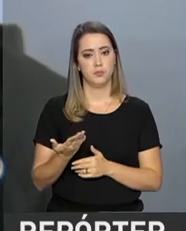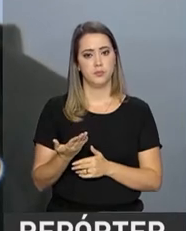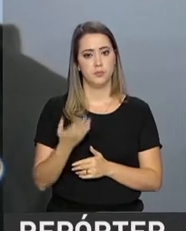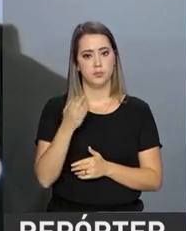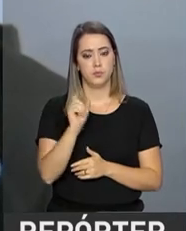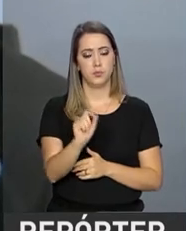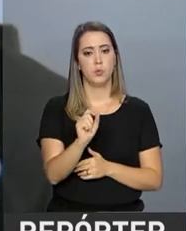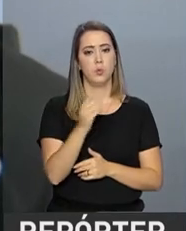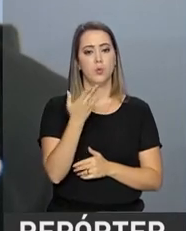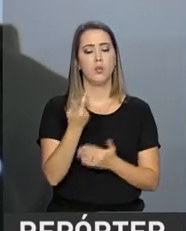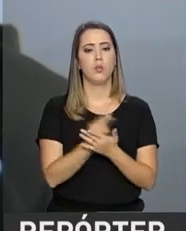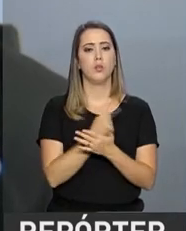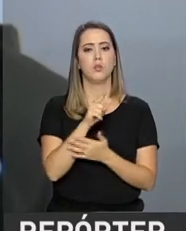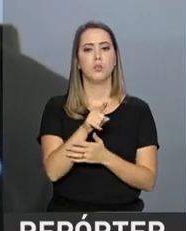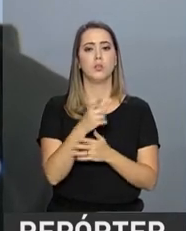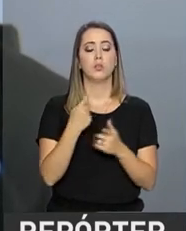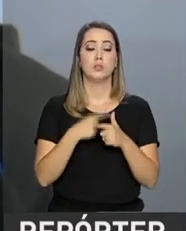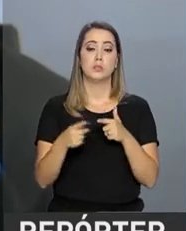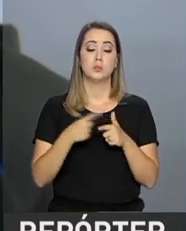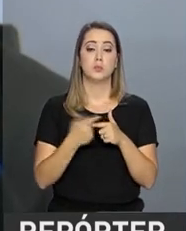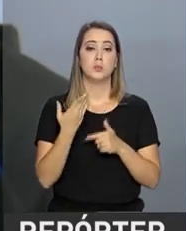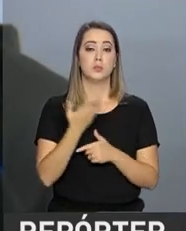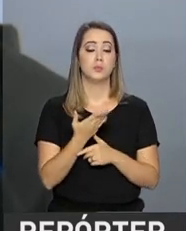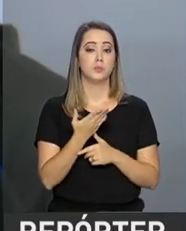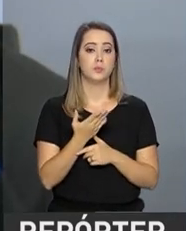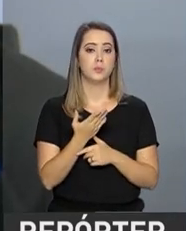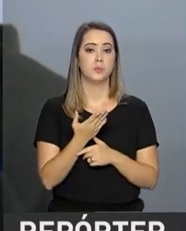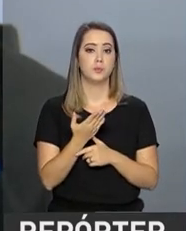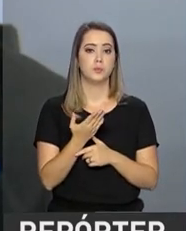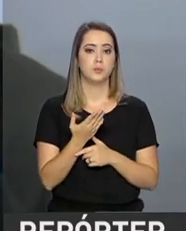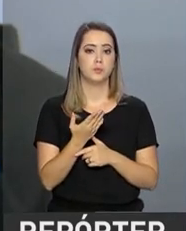o que ocorre nessa situação?